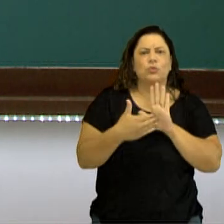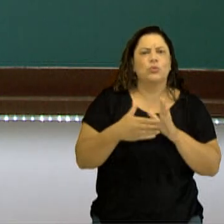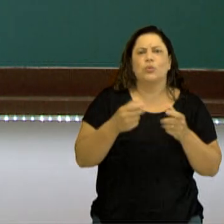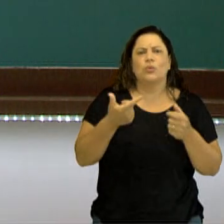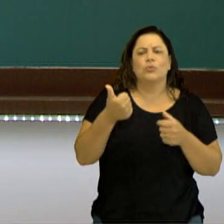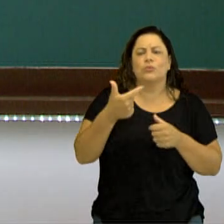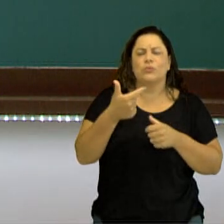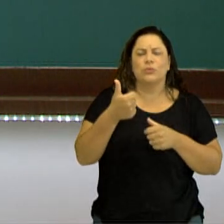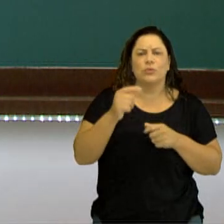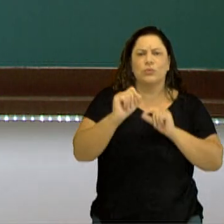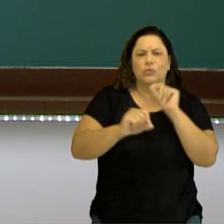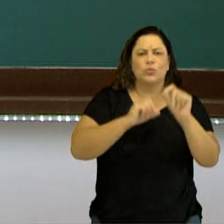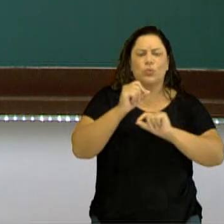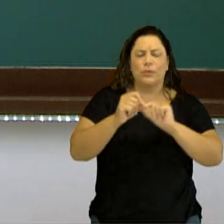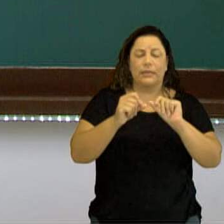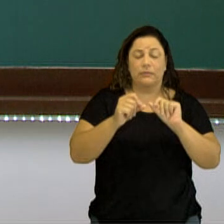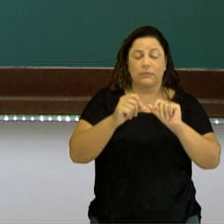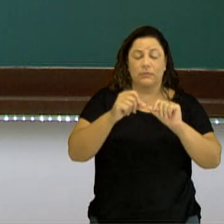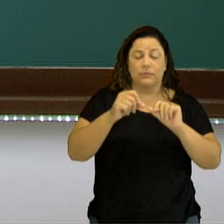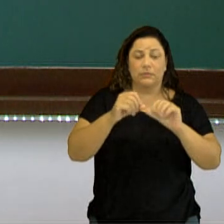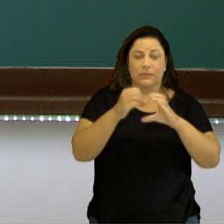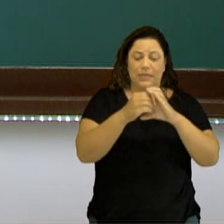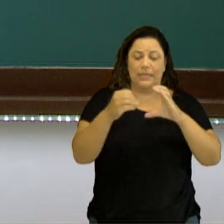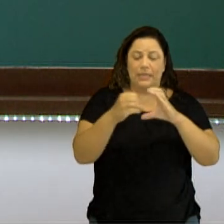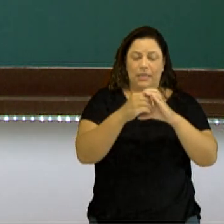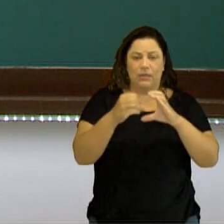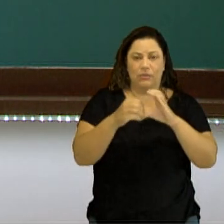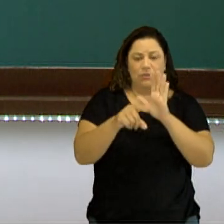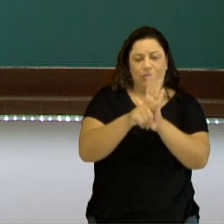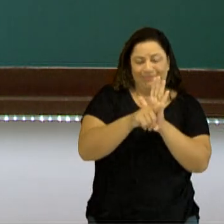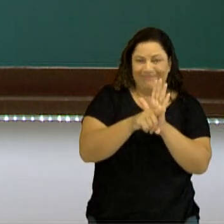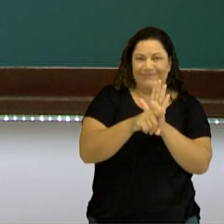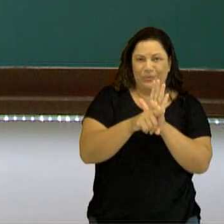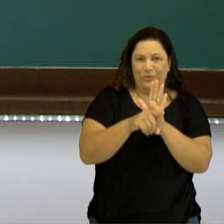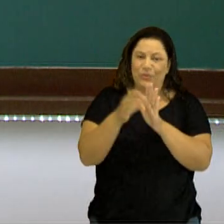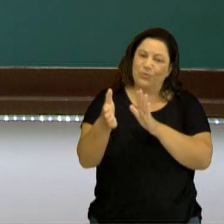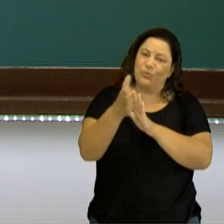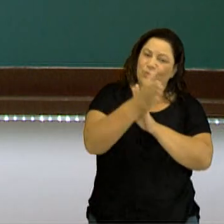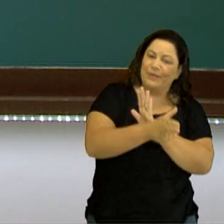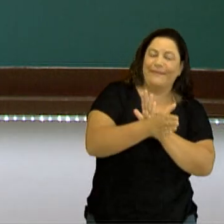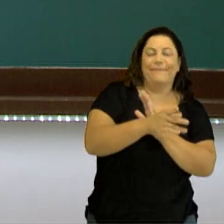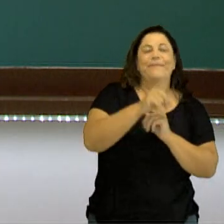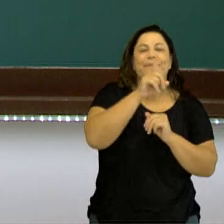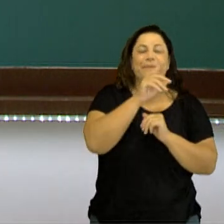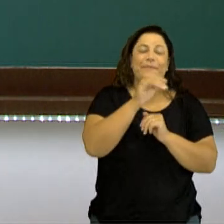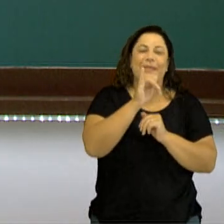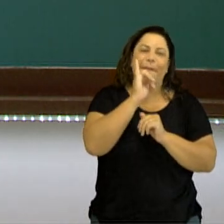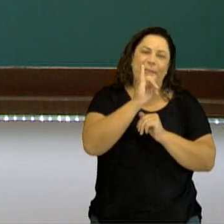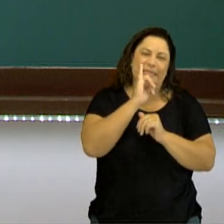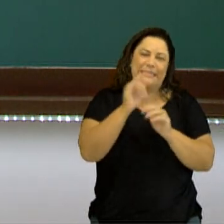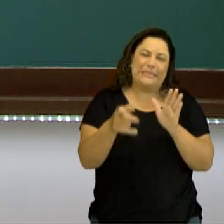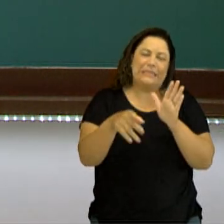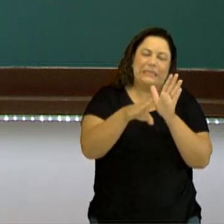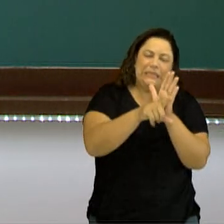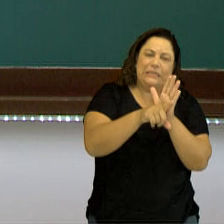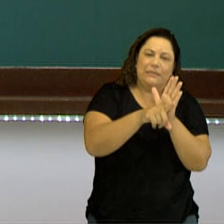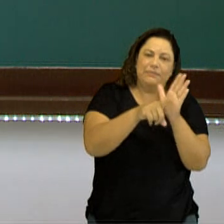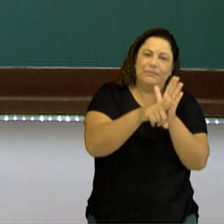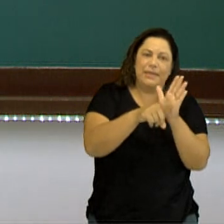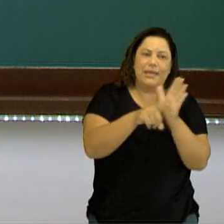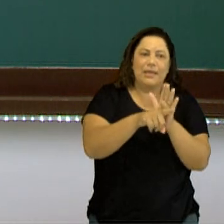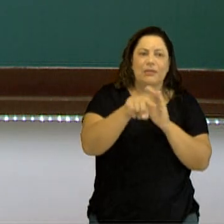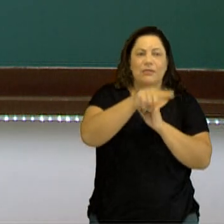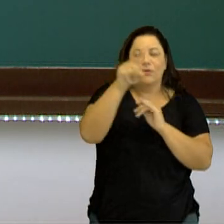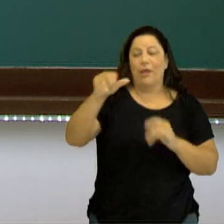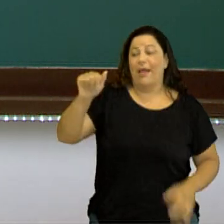que é a quantidade de nêutrons? É só diminuir. 12 menos 6 é 6, é a quantidade de nêutron. Tá? Aqui no argônio,